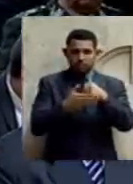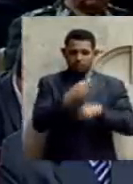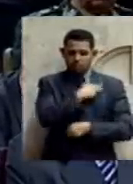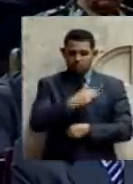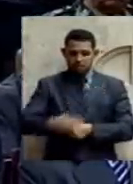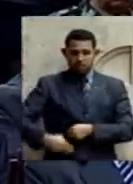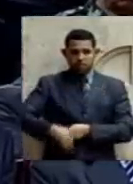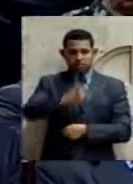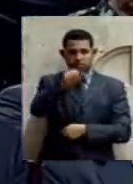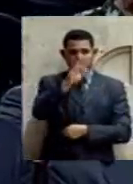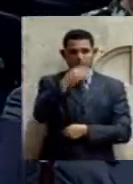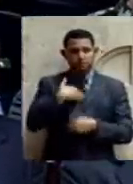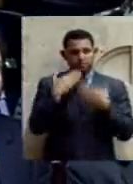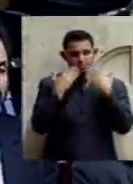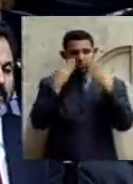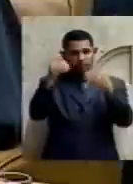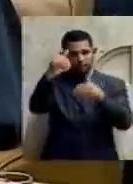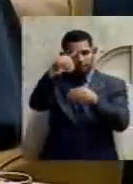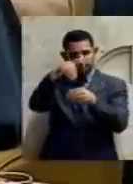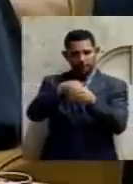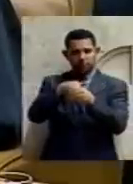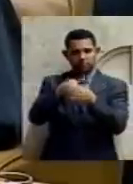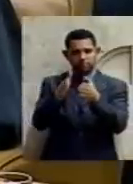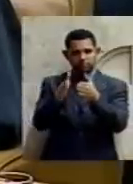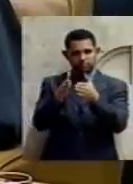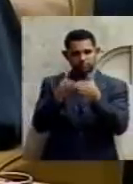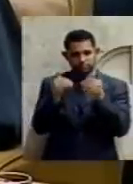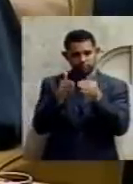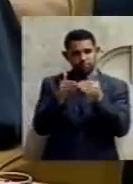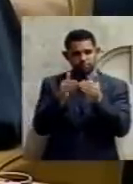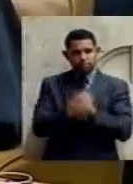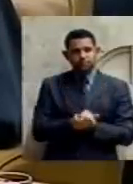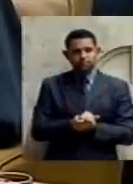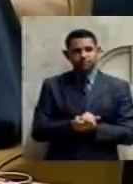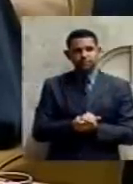Barbosa apresentou erudito voto no recurso extraordinário